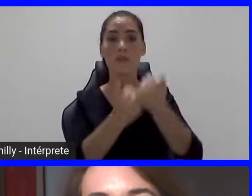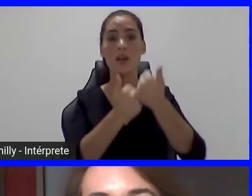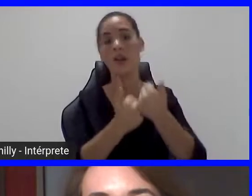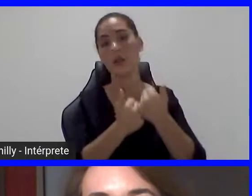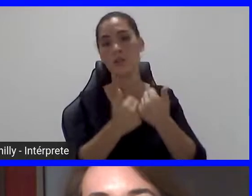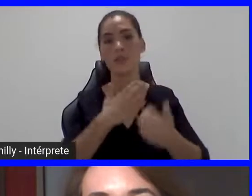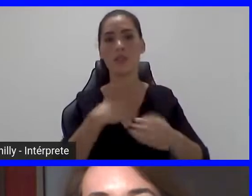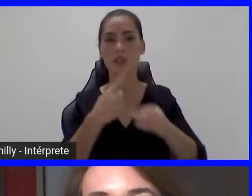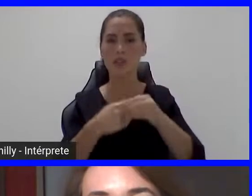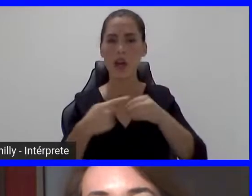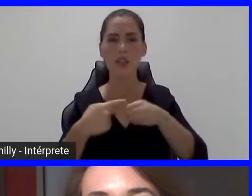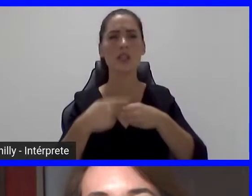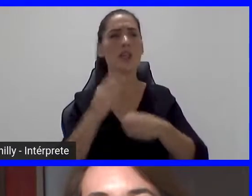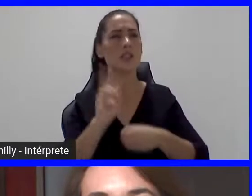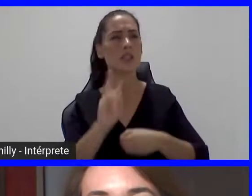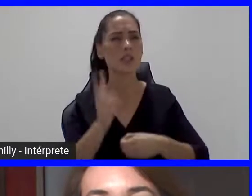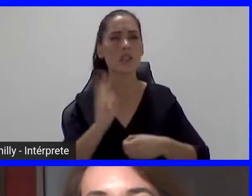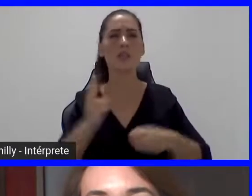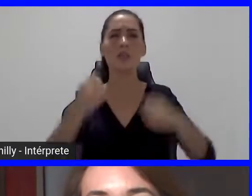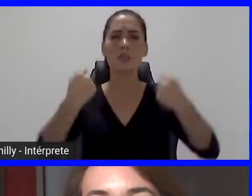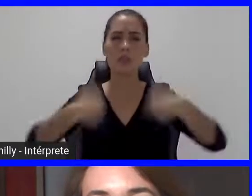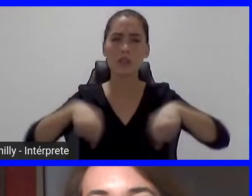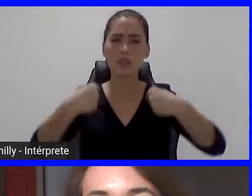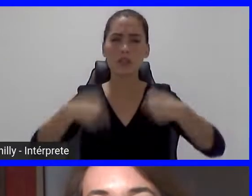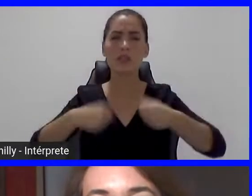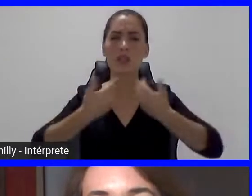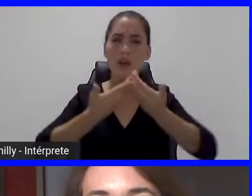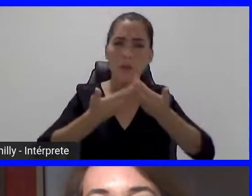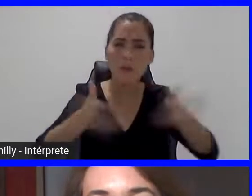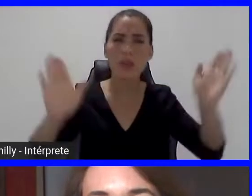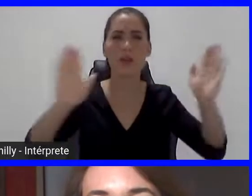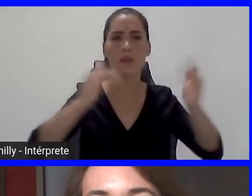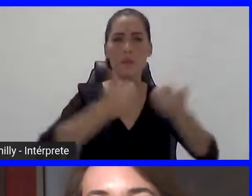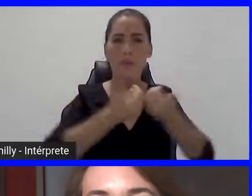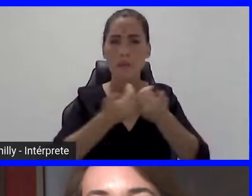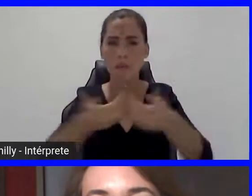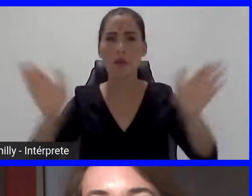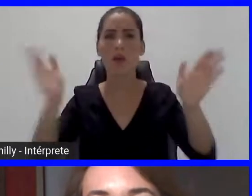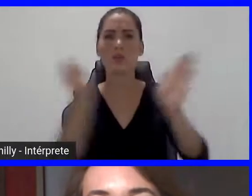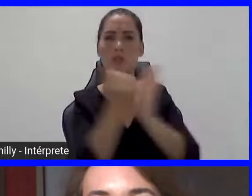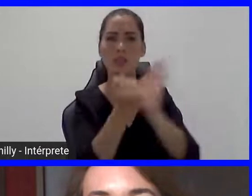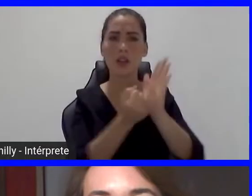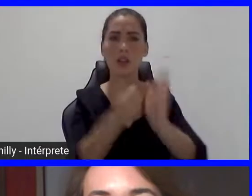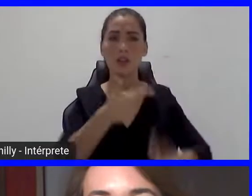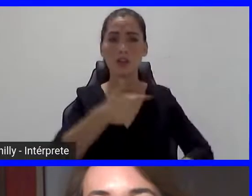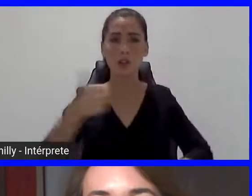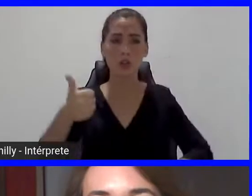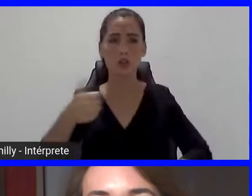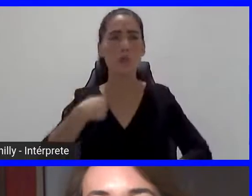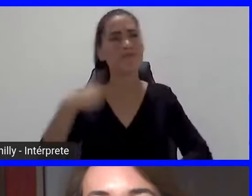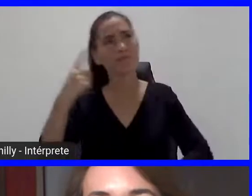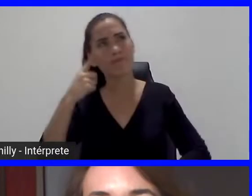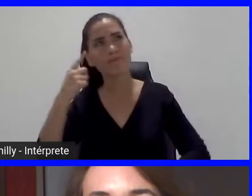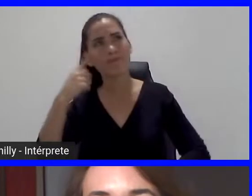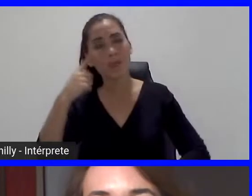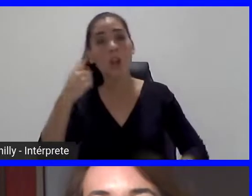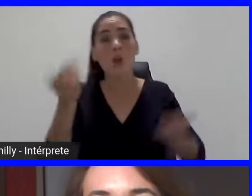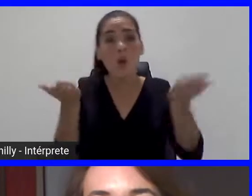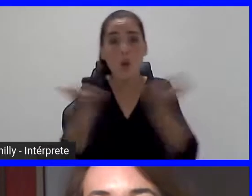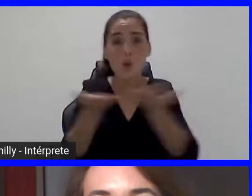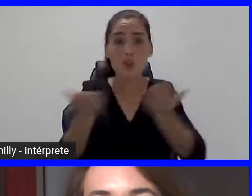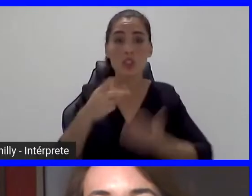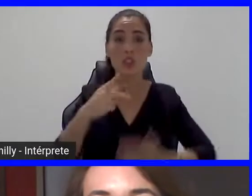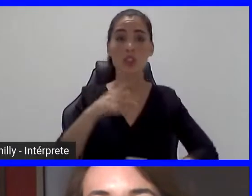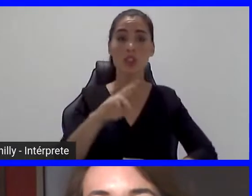abrir essas portas em pleno século XXI, me fez chegar hoje como pré-candidata à presidência da República. No Senado Federal, fui a primeira